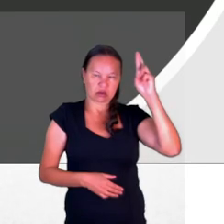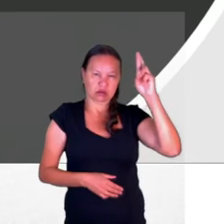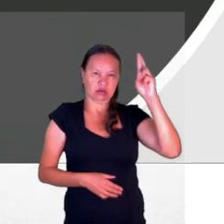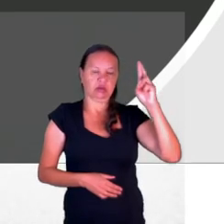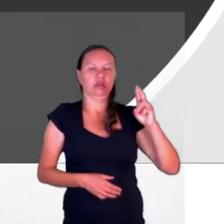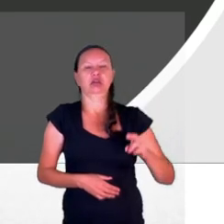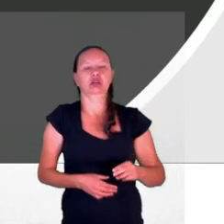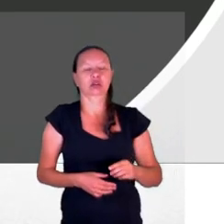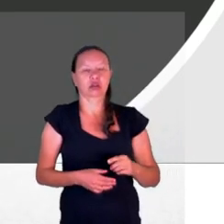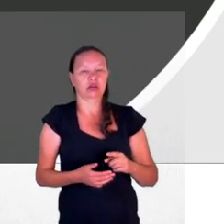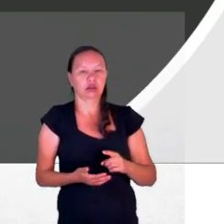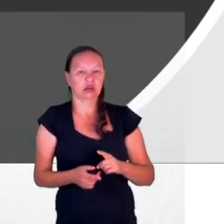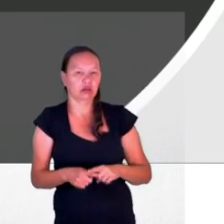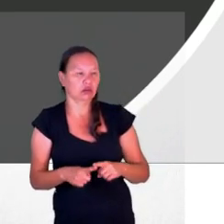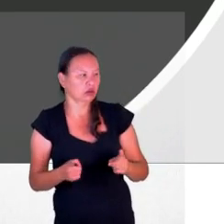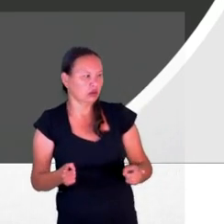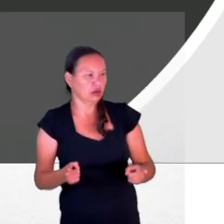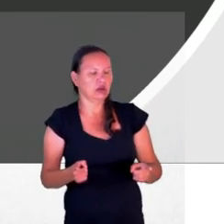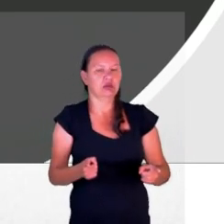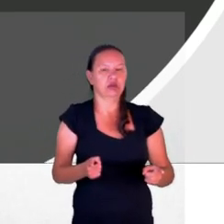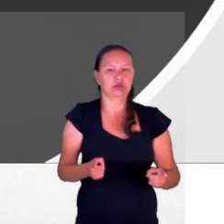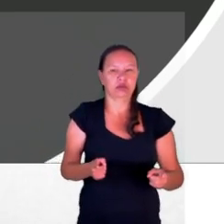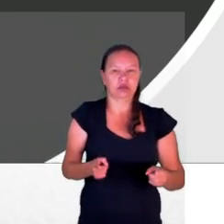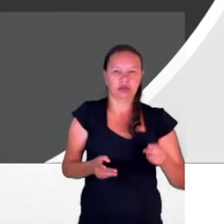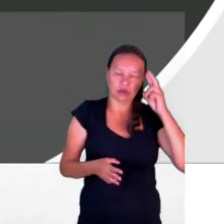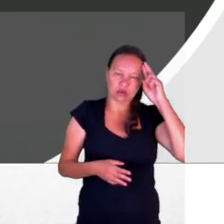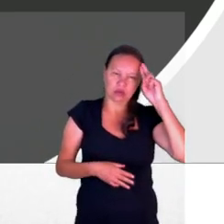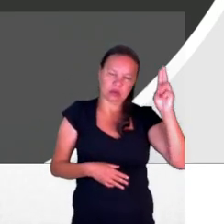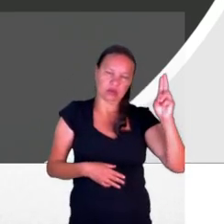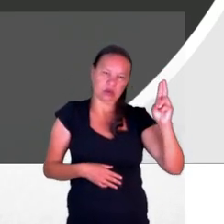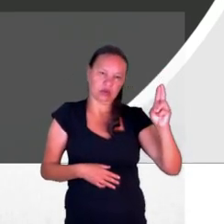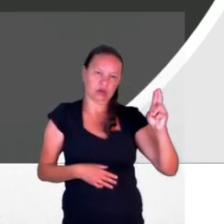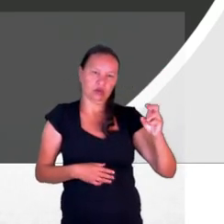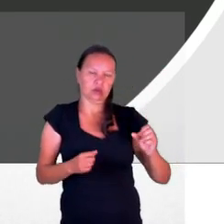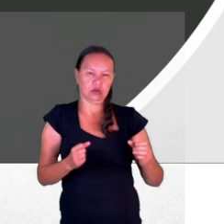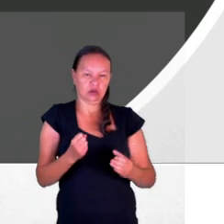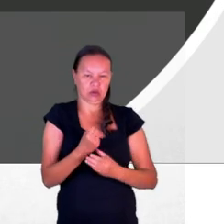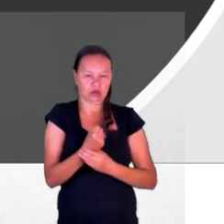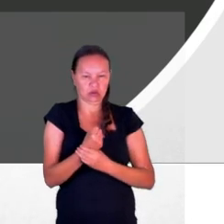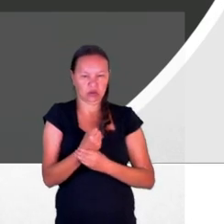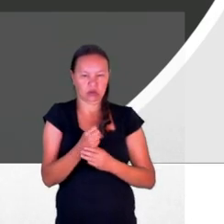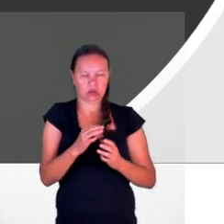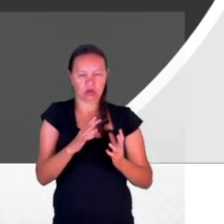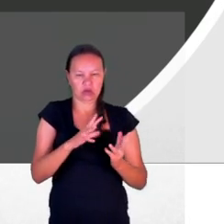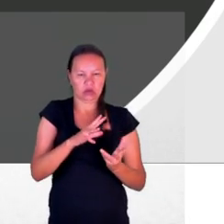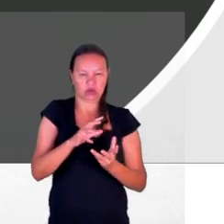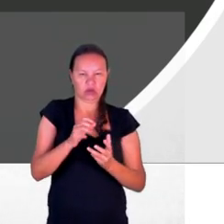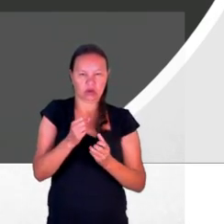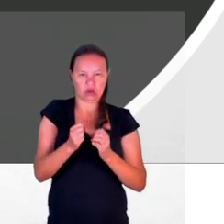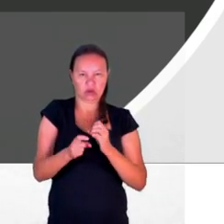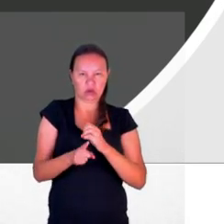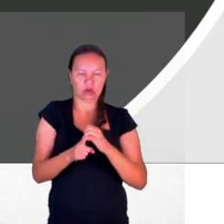não tomem quaisquer medidas que possam resultar no bloqueio da população ao acesso a uma Alimentação